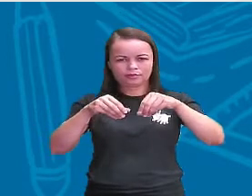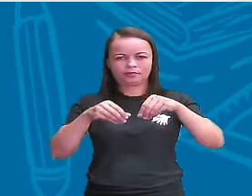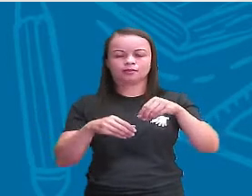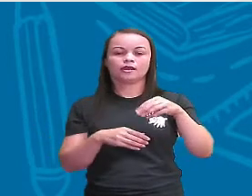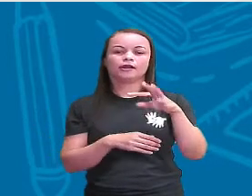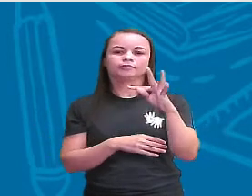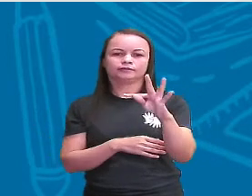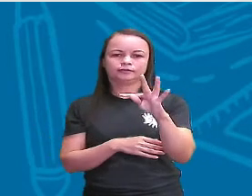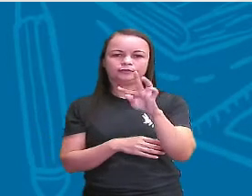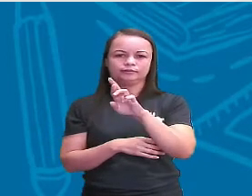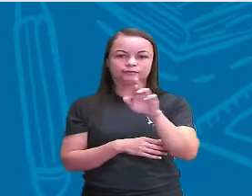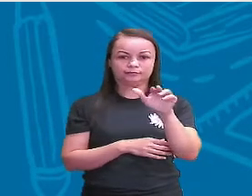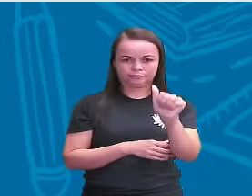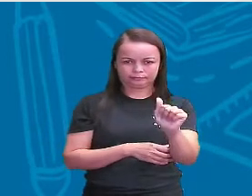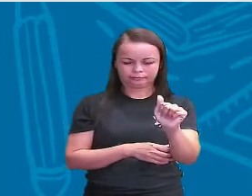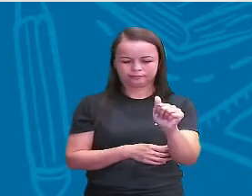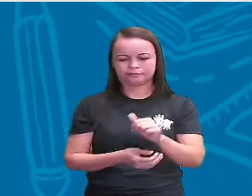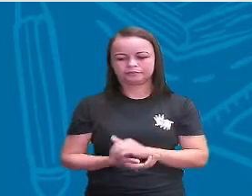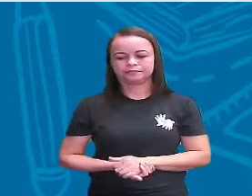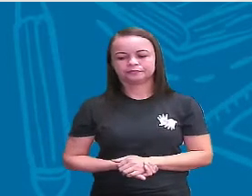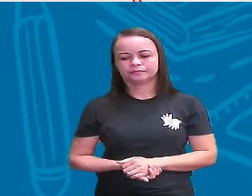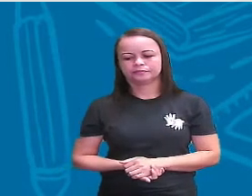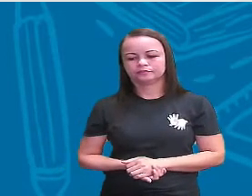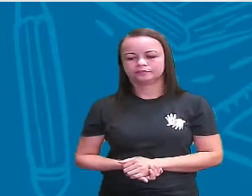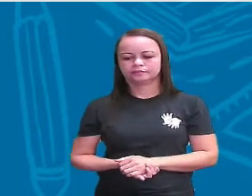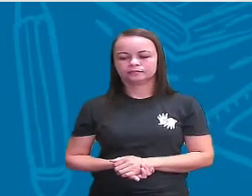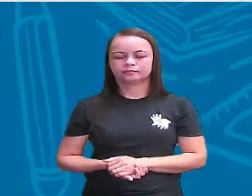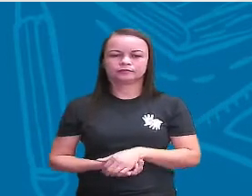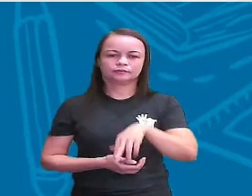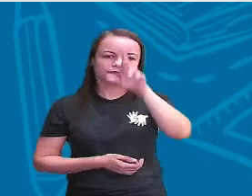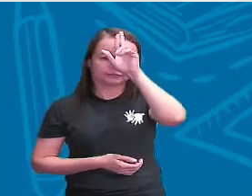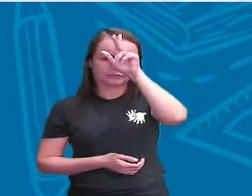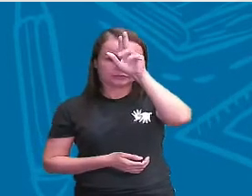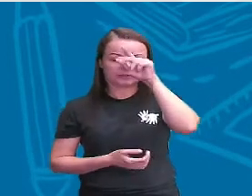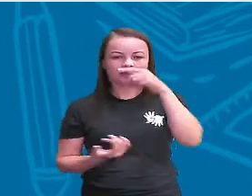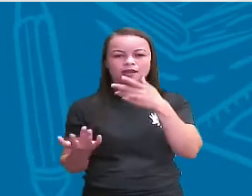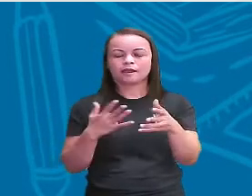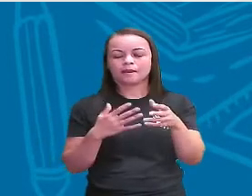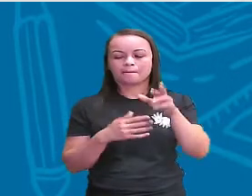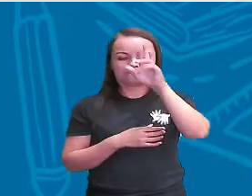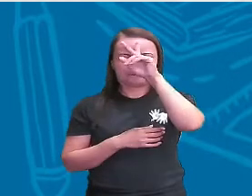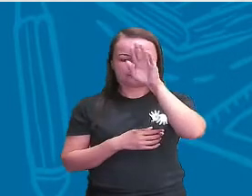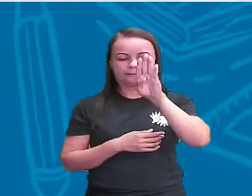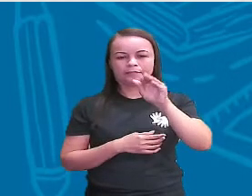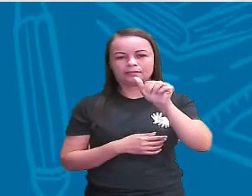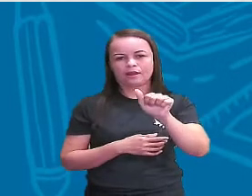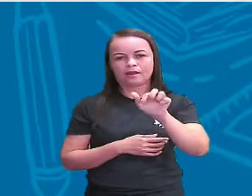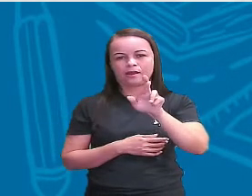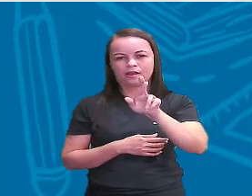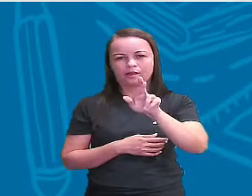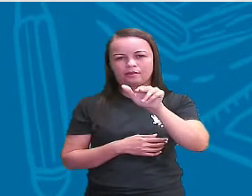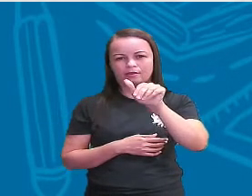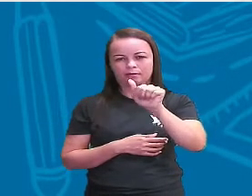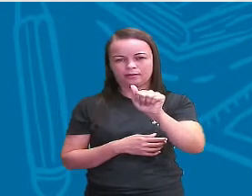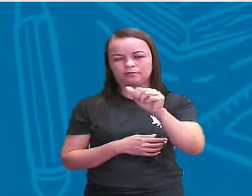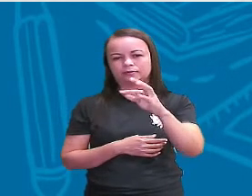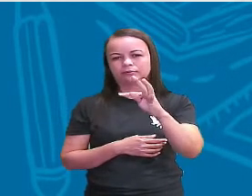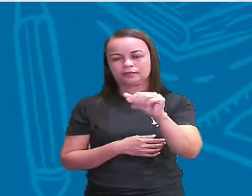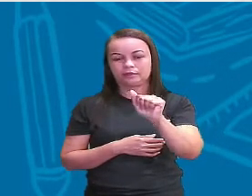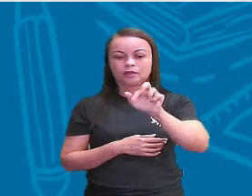vou usar RR. Na palavra barata, ó, barra, ra, minha língua dá uma